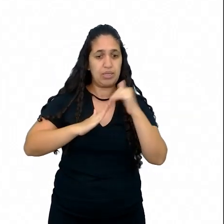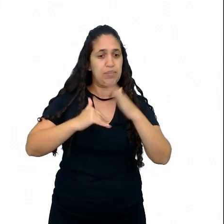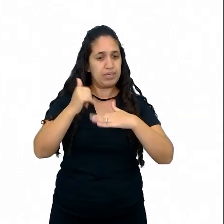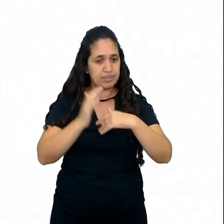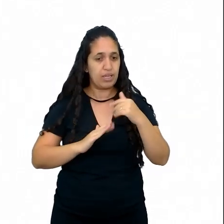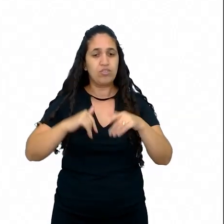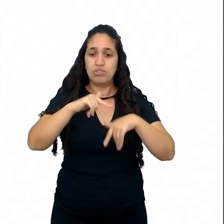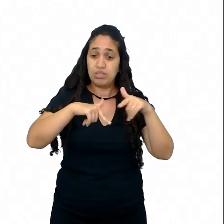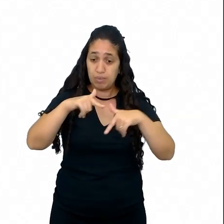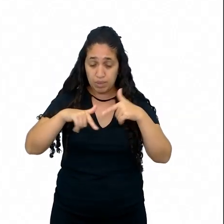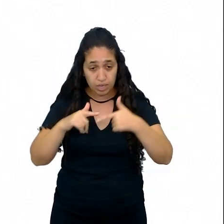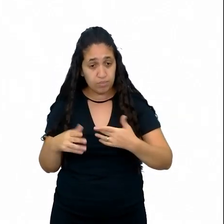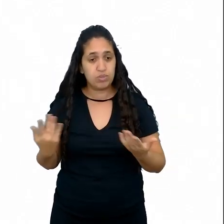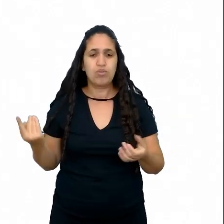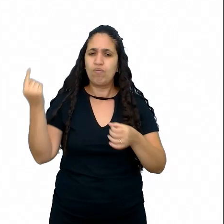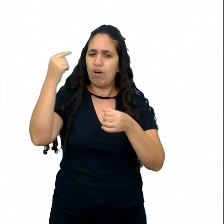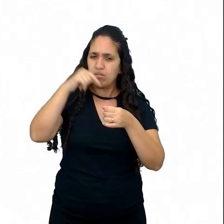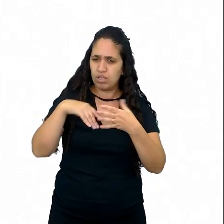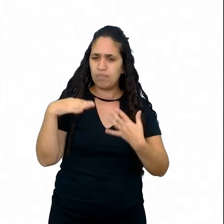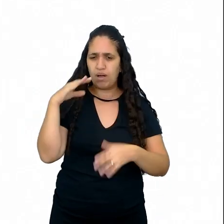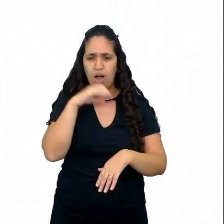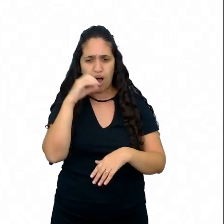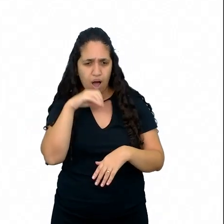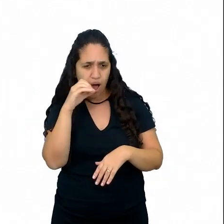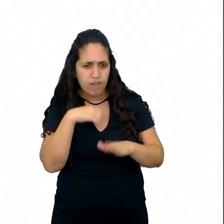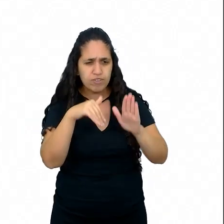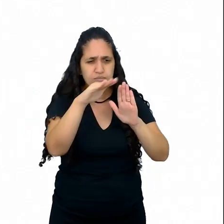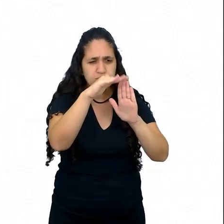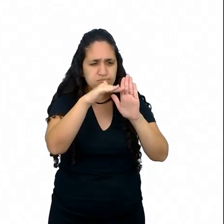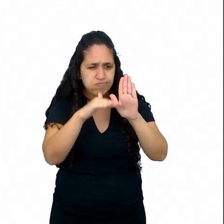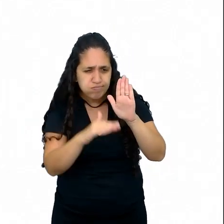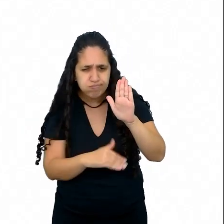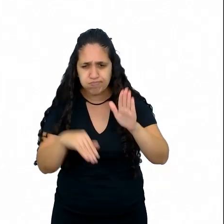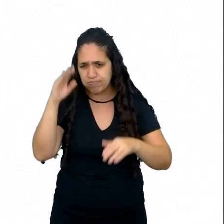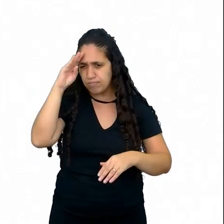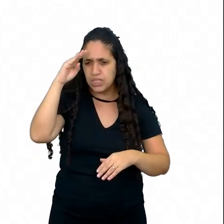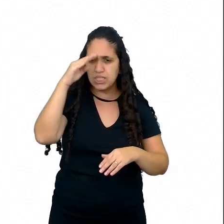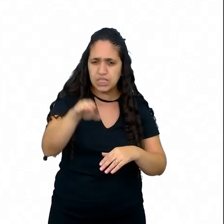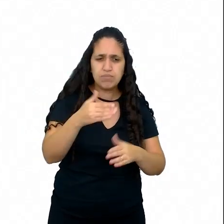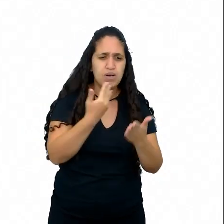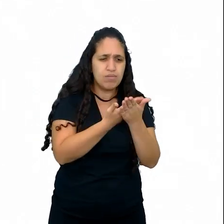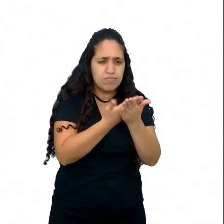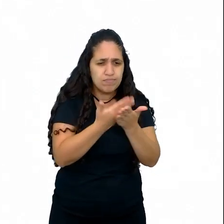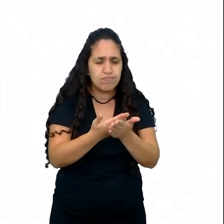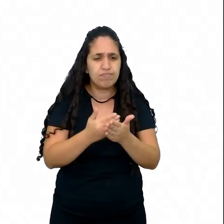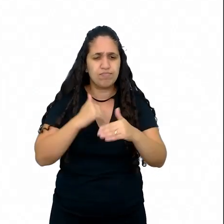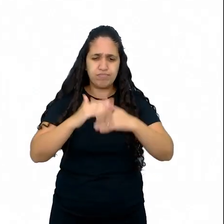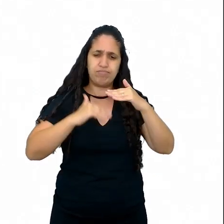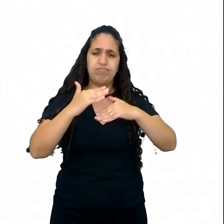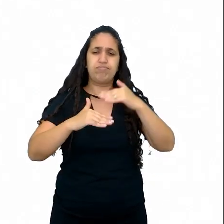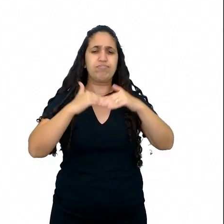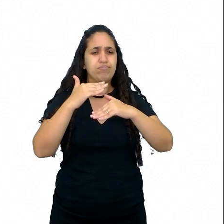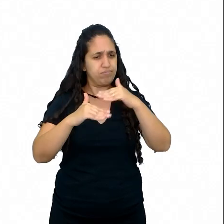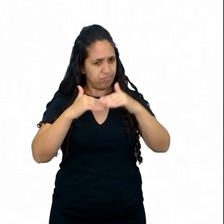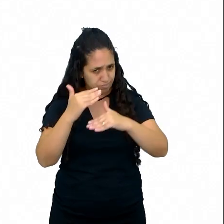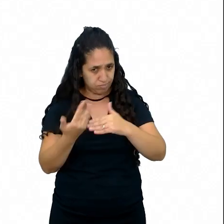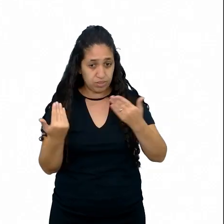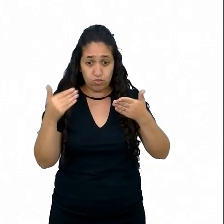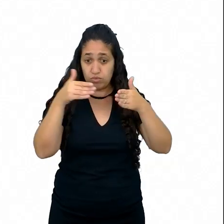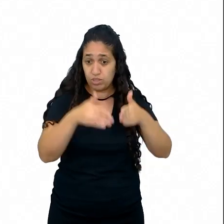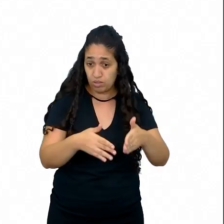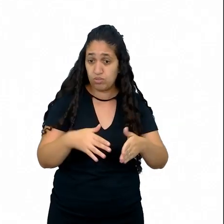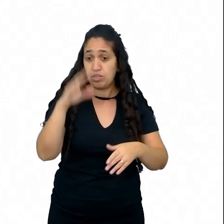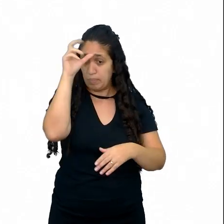trabalhando. Então, nós retomamos brevemente as principais ideias e conceitos estudados na formação de etapa relativa à situação de aprendizagem